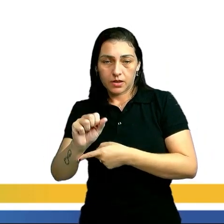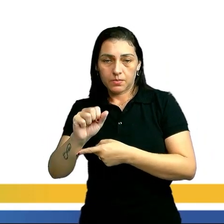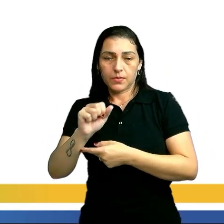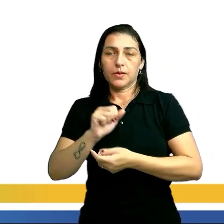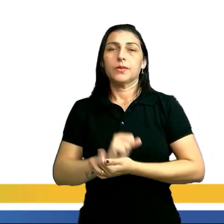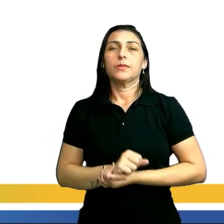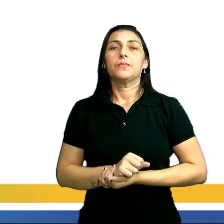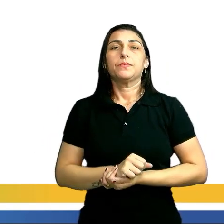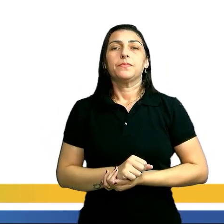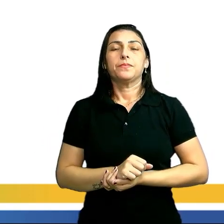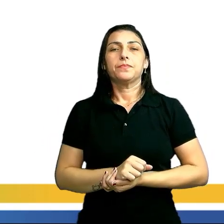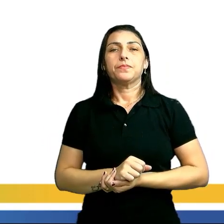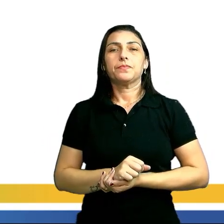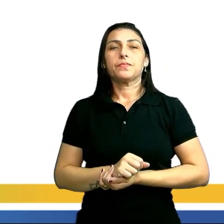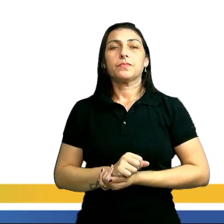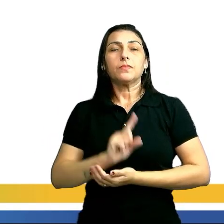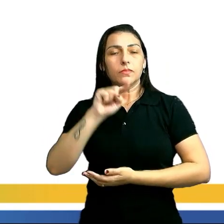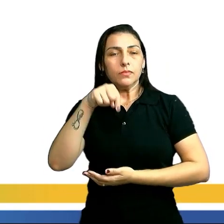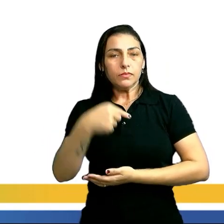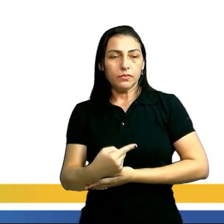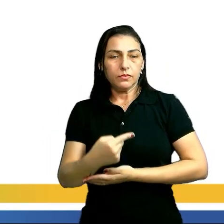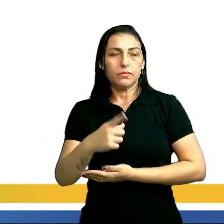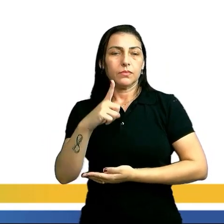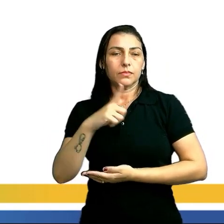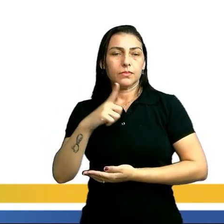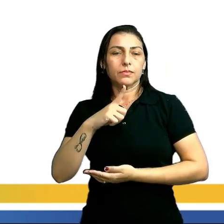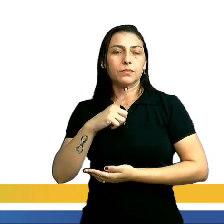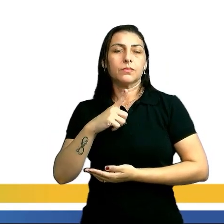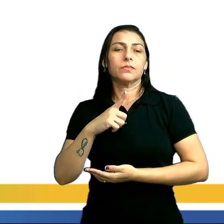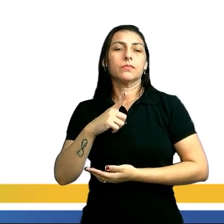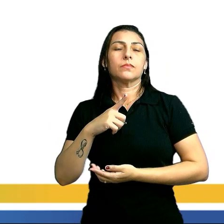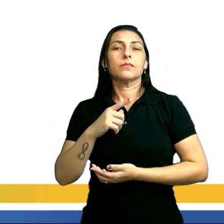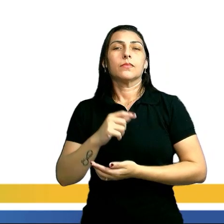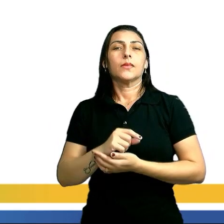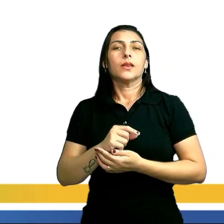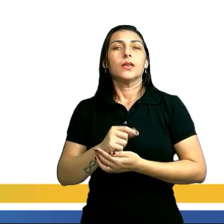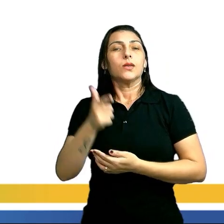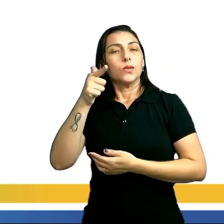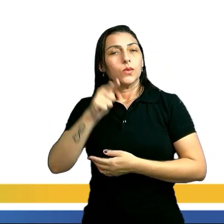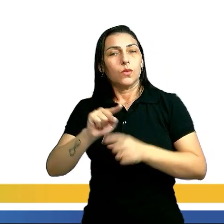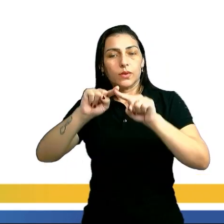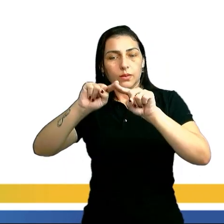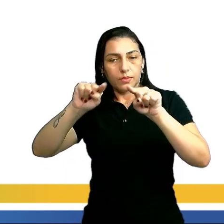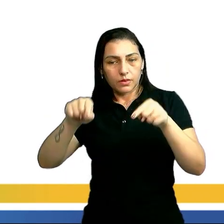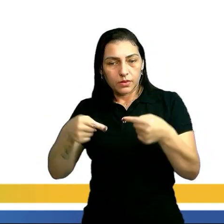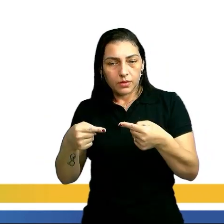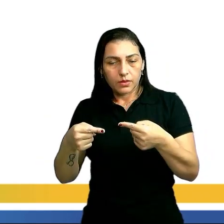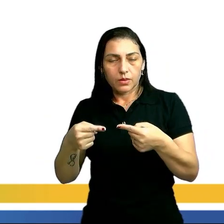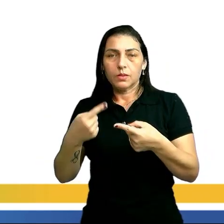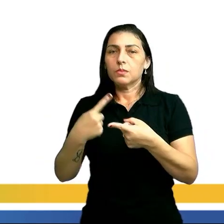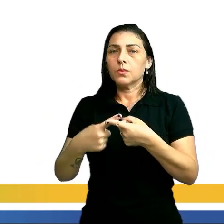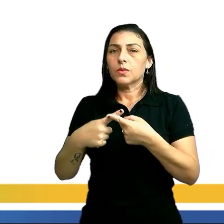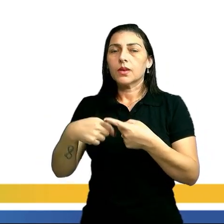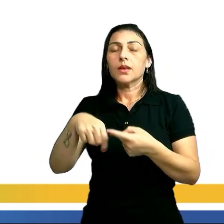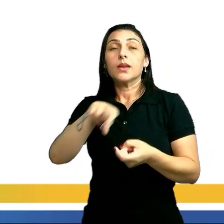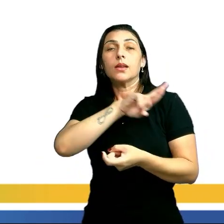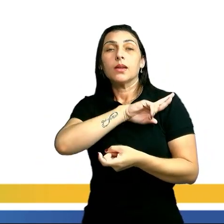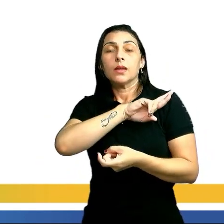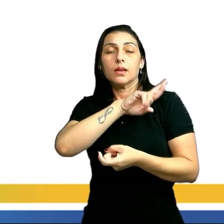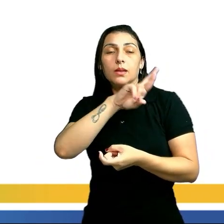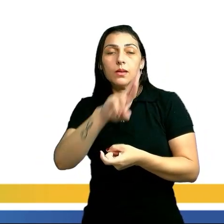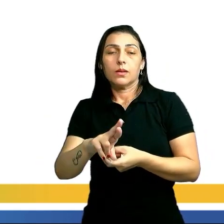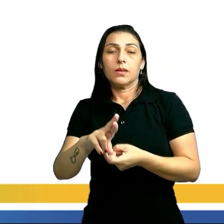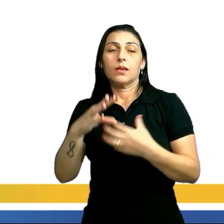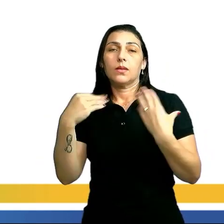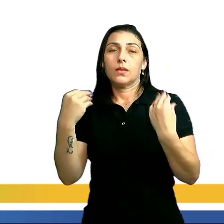sendo representado aí. E depois da seta tem um produto formado, mais uma vez entre parênteses, porque representa que a molécula